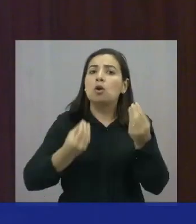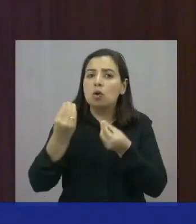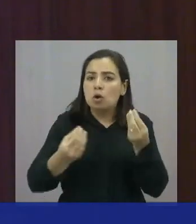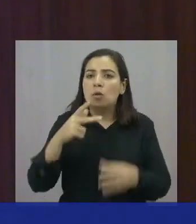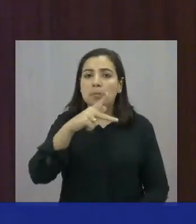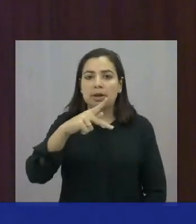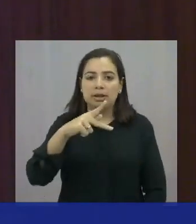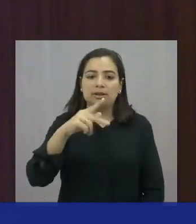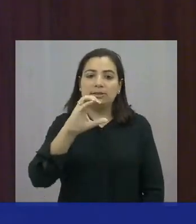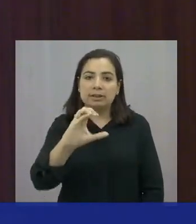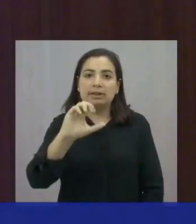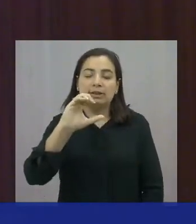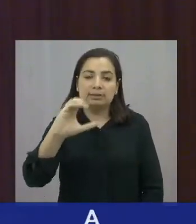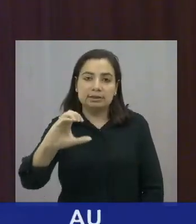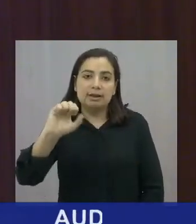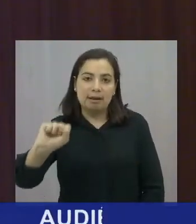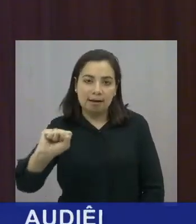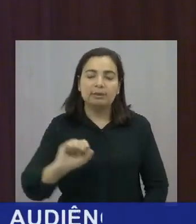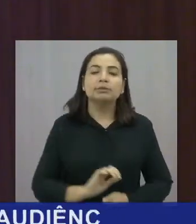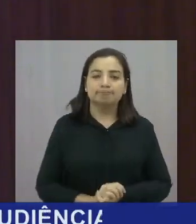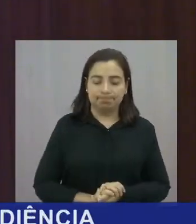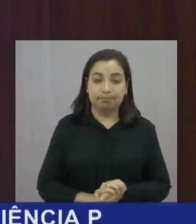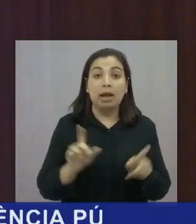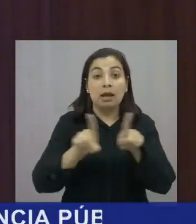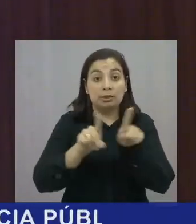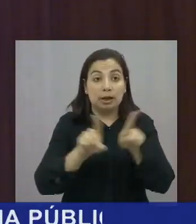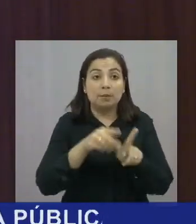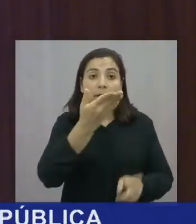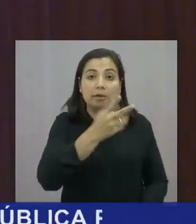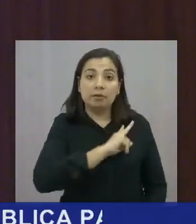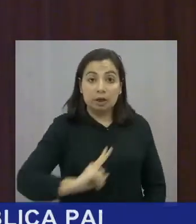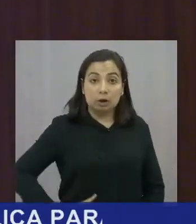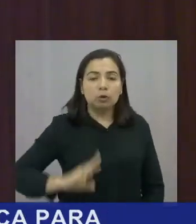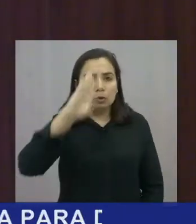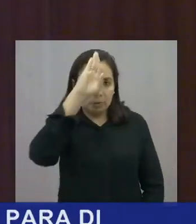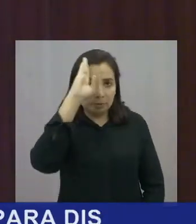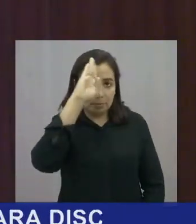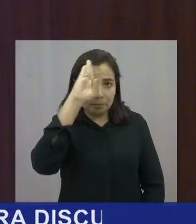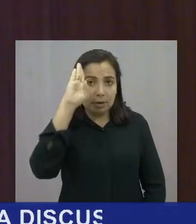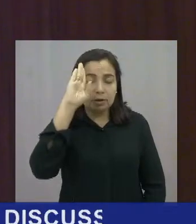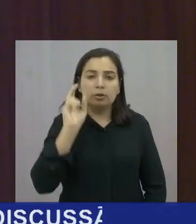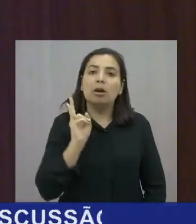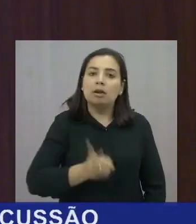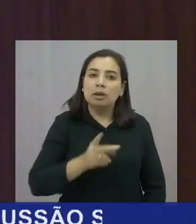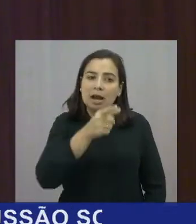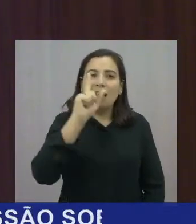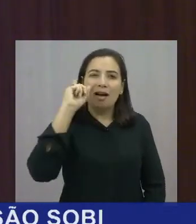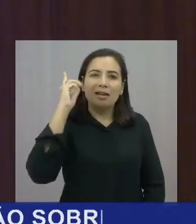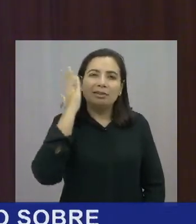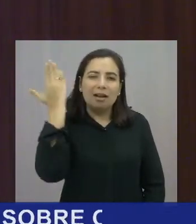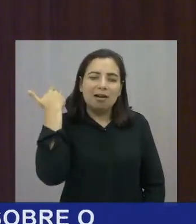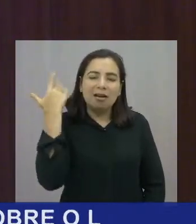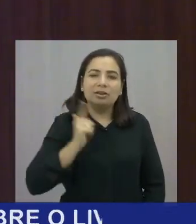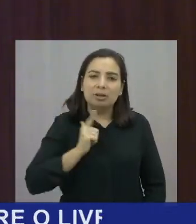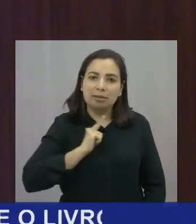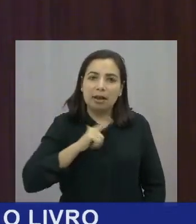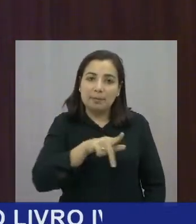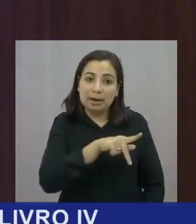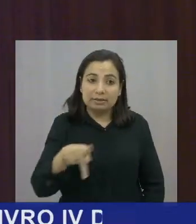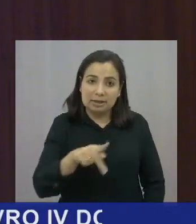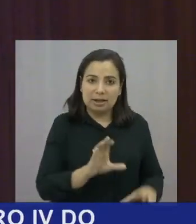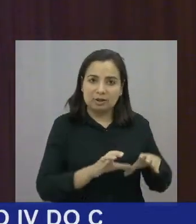PCCS. Vereador Benigno, que, quando presidente da comissão do Código da Cidade,